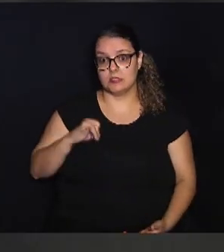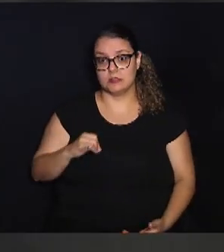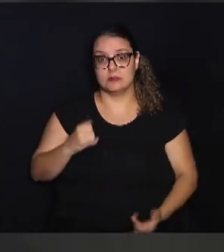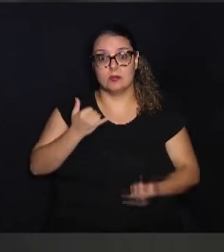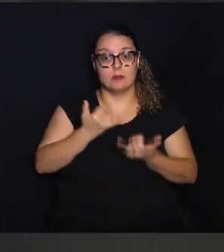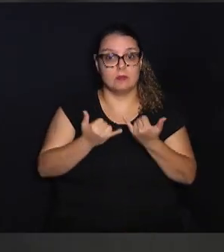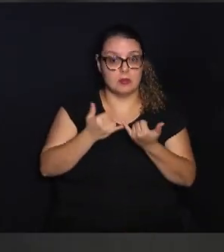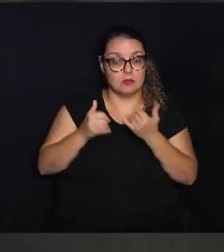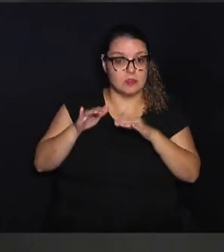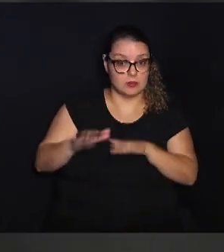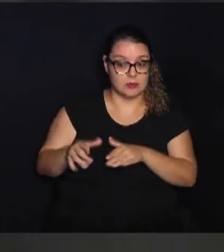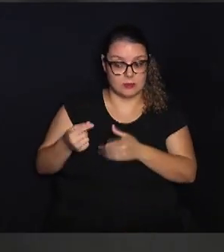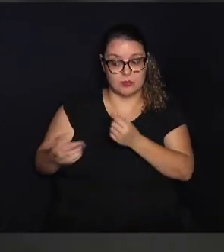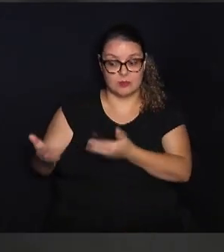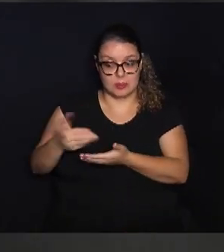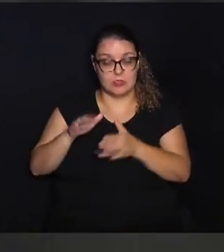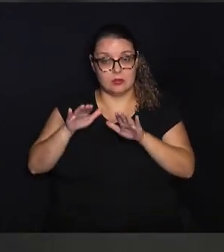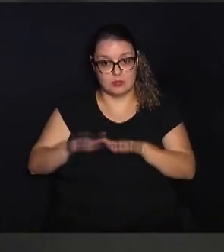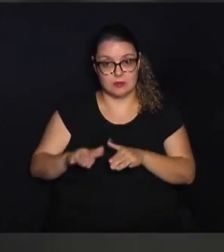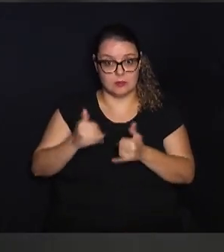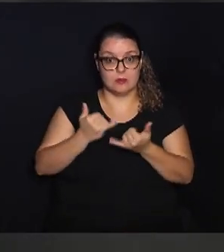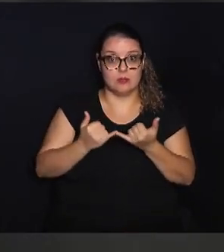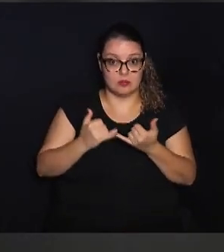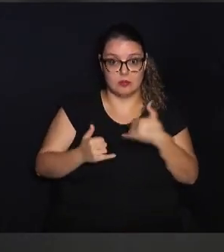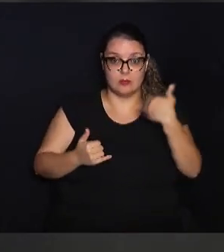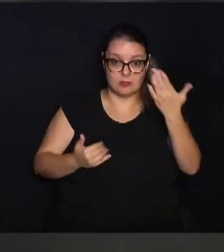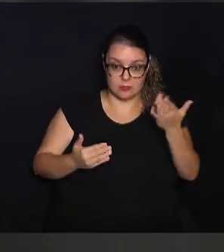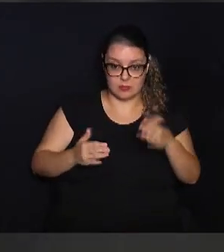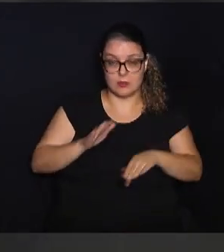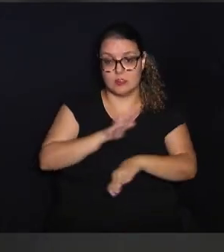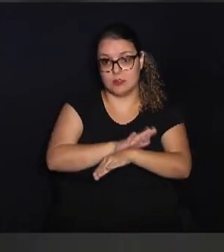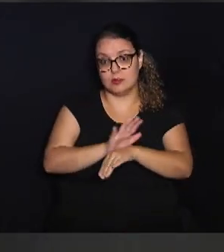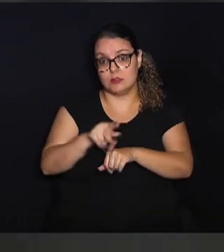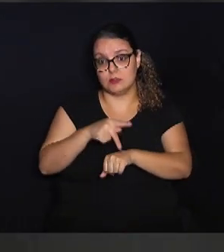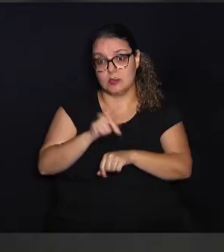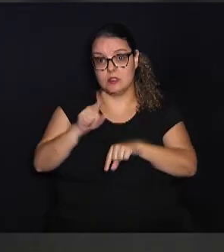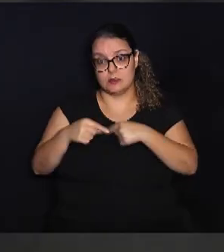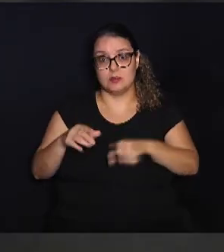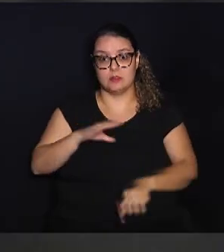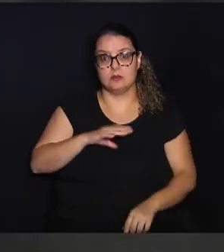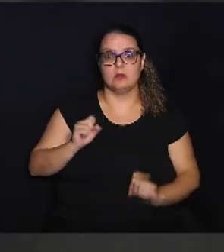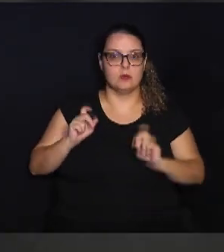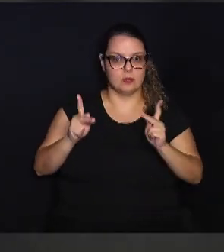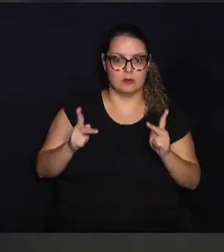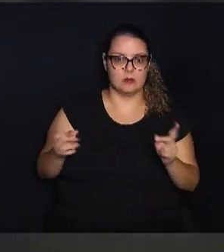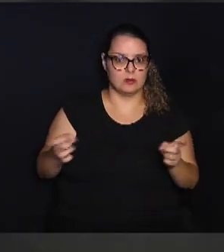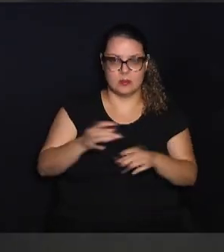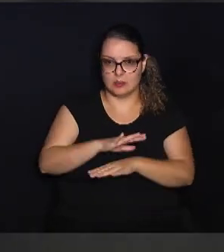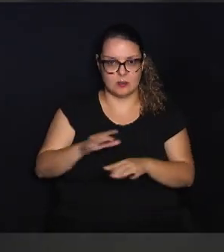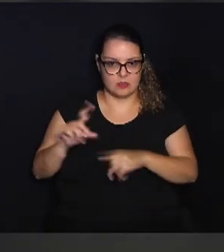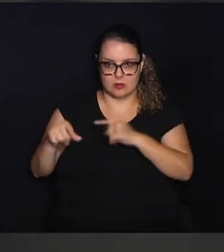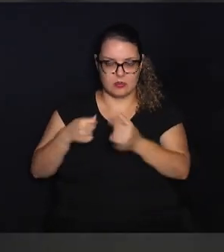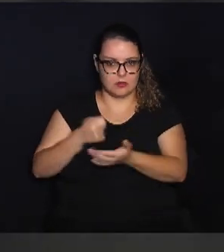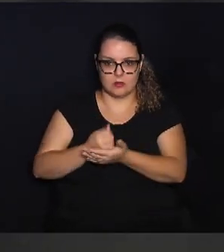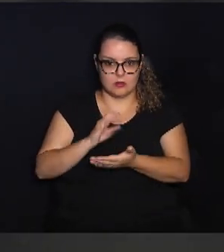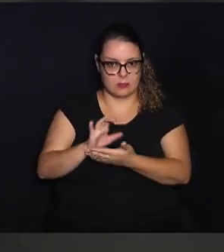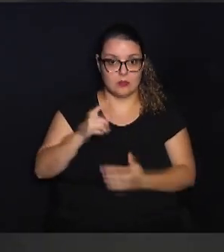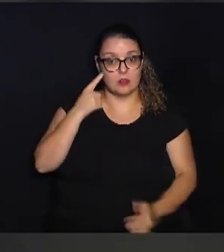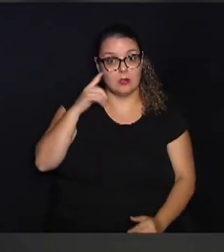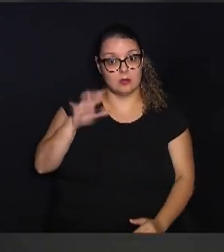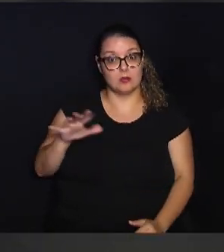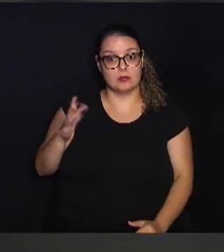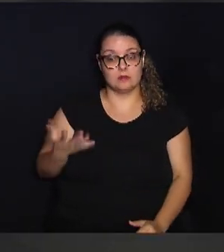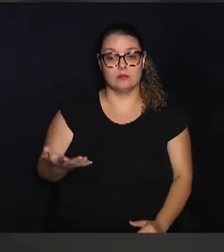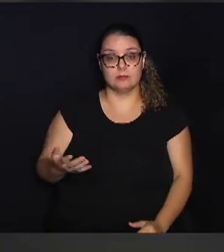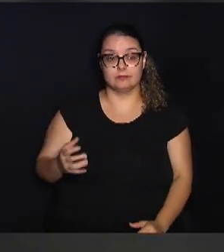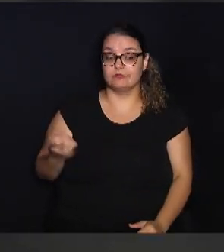metade do que a gente arrecada aqui e metade fosse para ajudar o país, as outras cidades, ok, acaba com esse negócio de emenda. Esse seria o ideal. Mas, enquanto